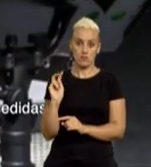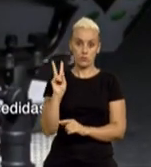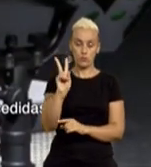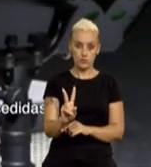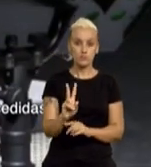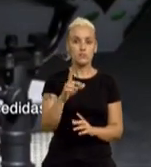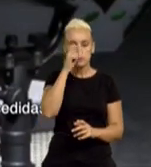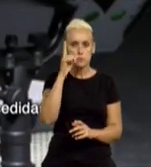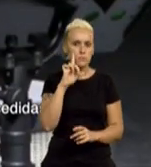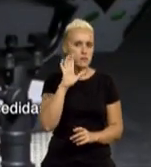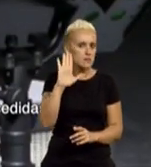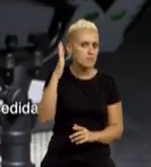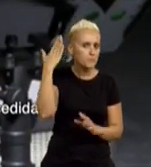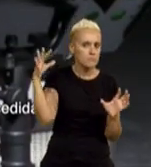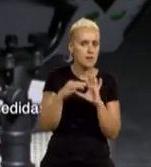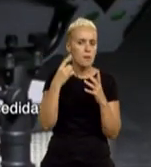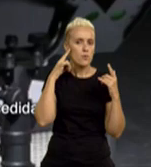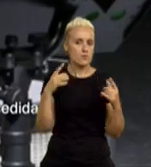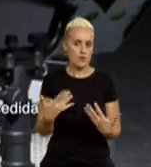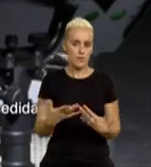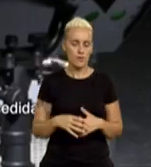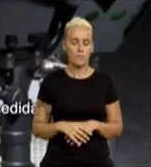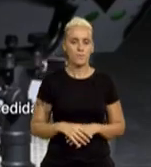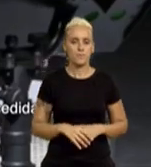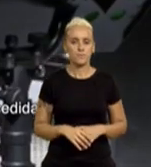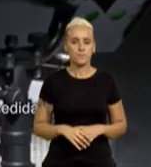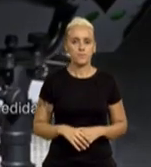fundamentais da música que é feita hoje.